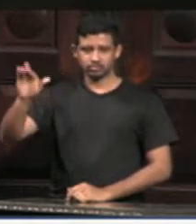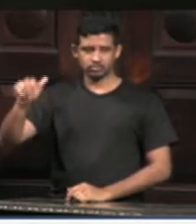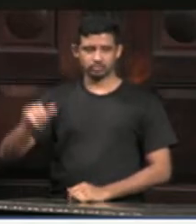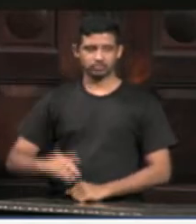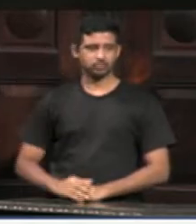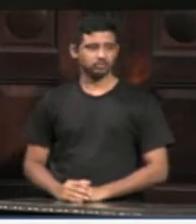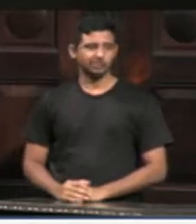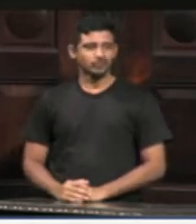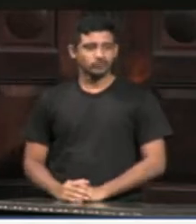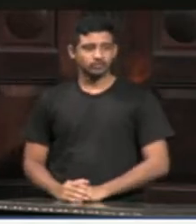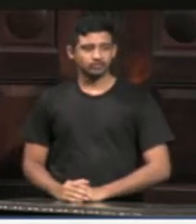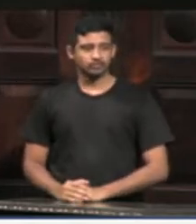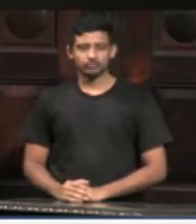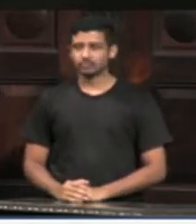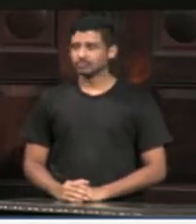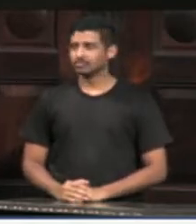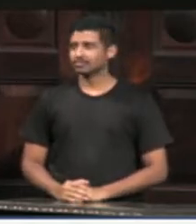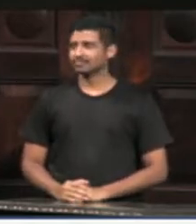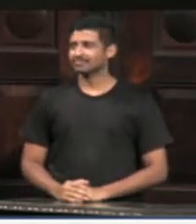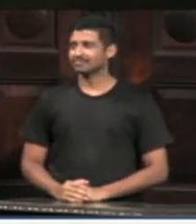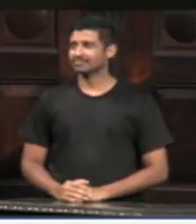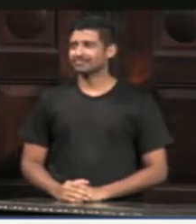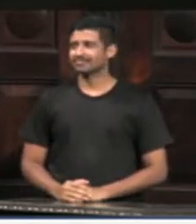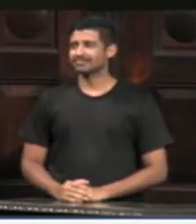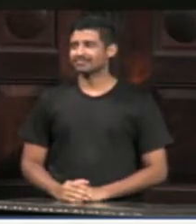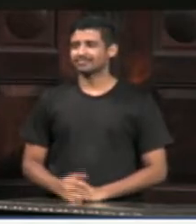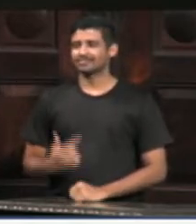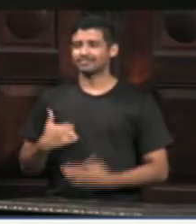parte, para rapidamente dizer...